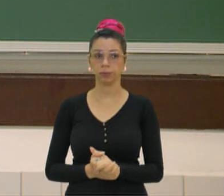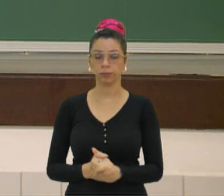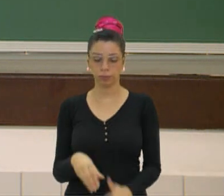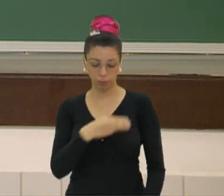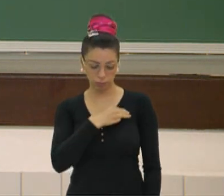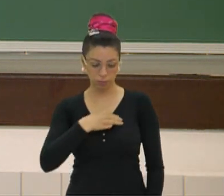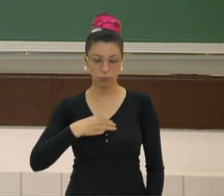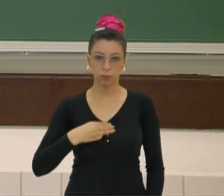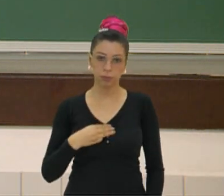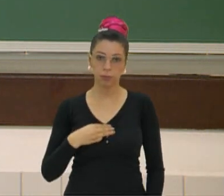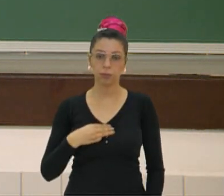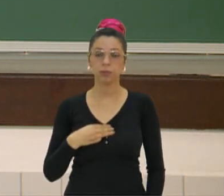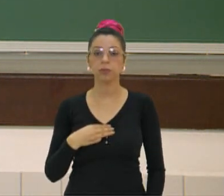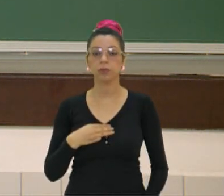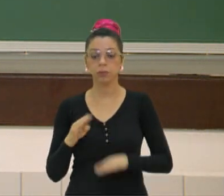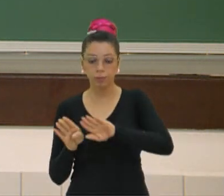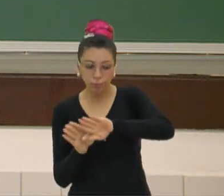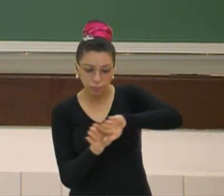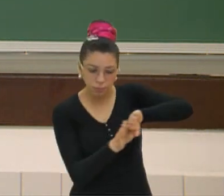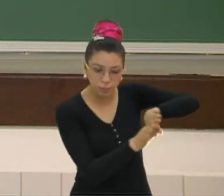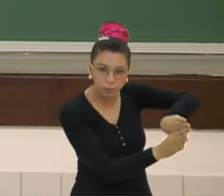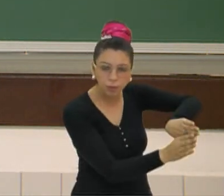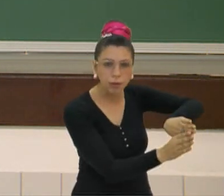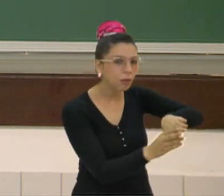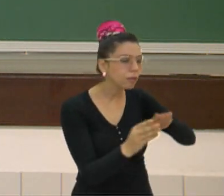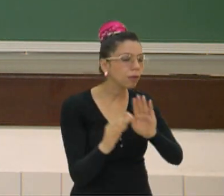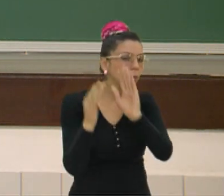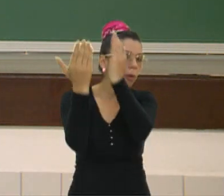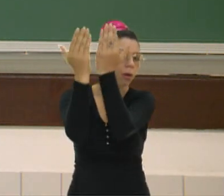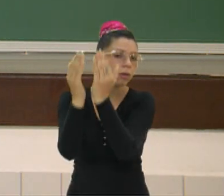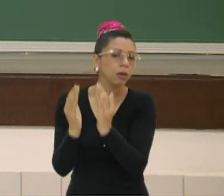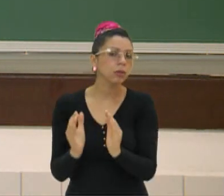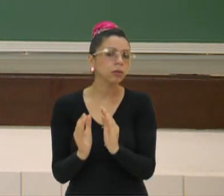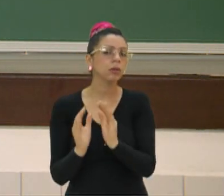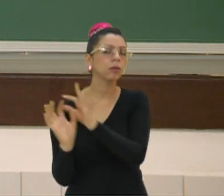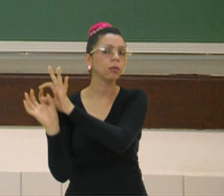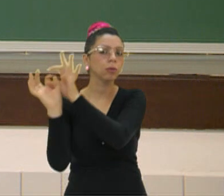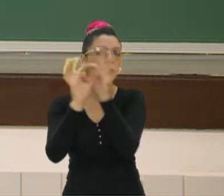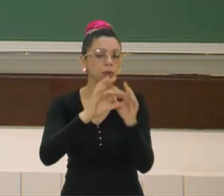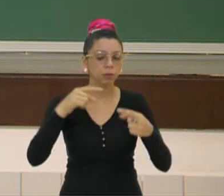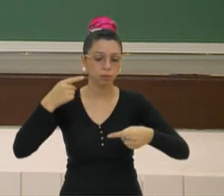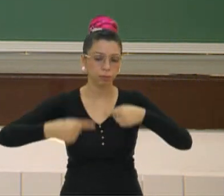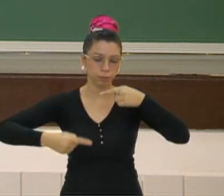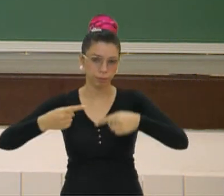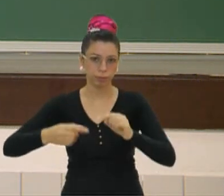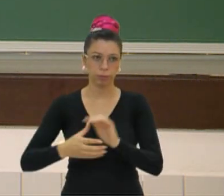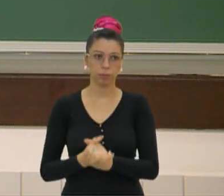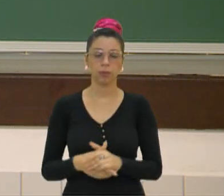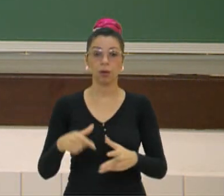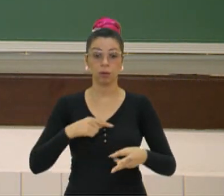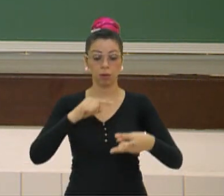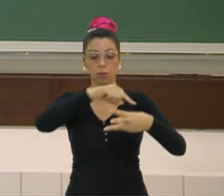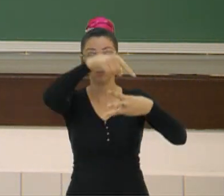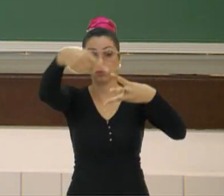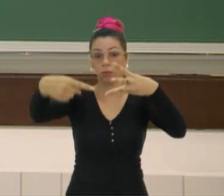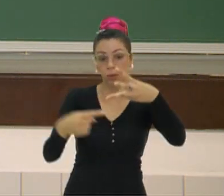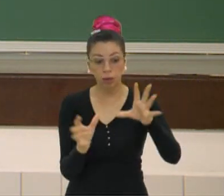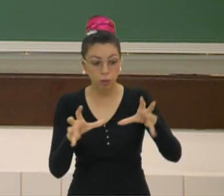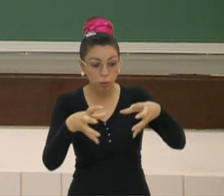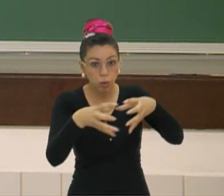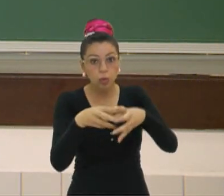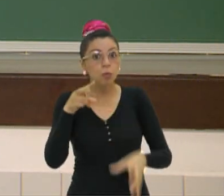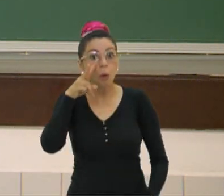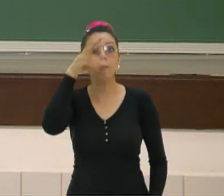Dutra de lado, vamos analisar o contexto político. Nós temos três partidos mais fortes,